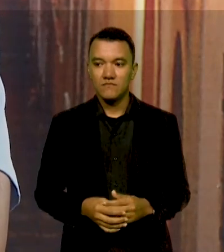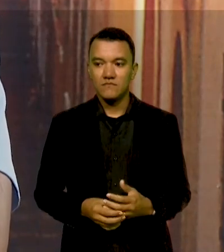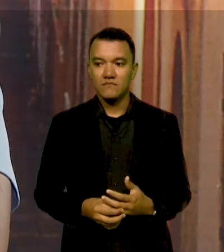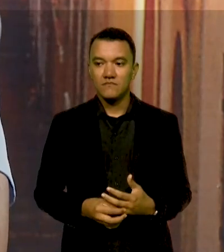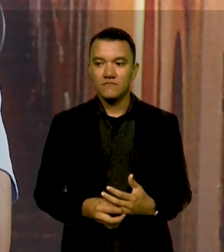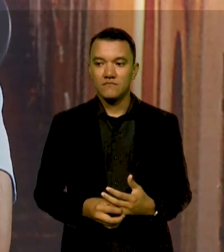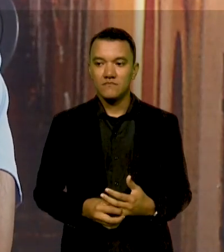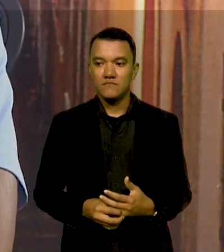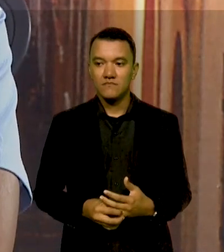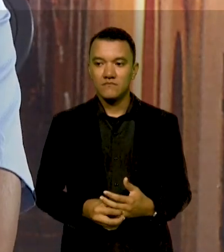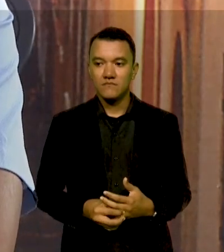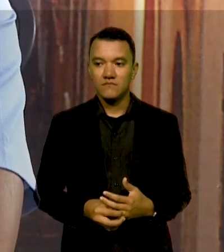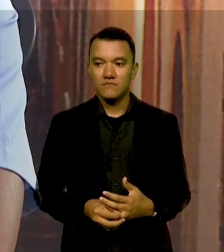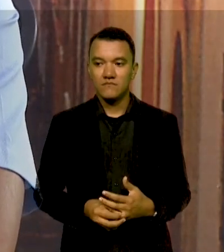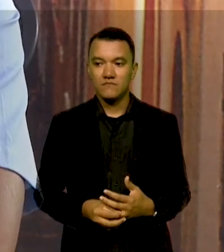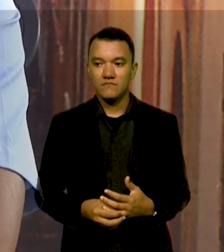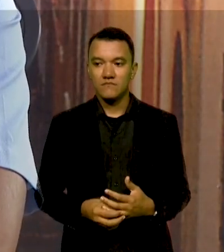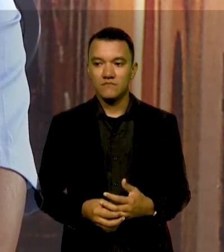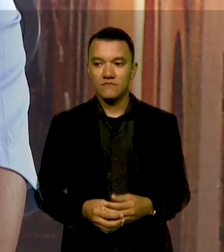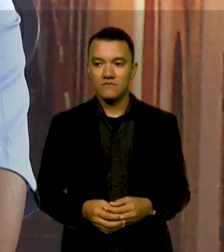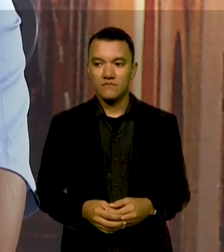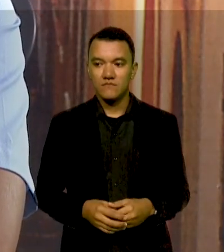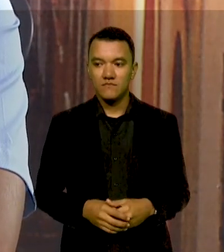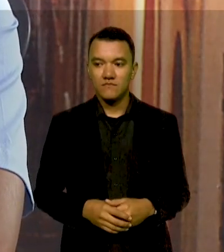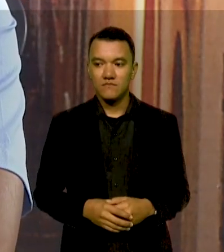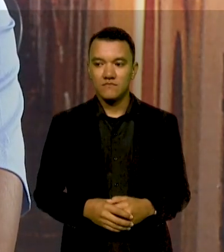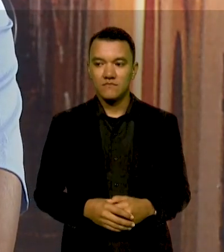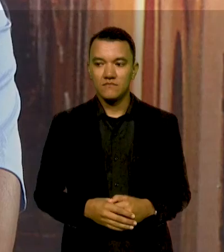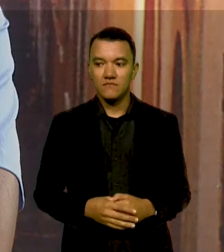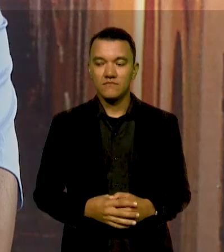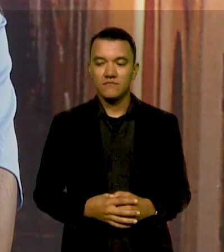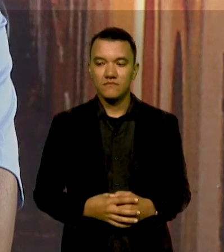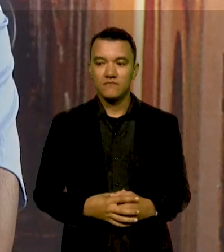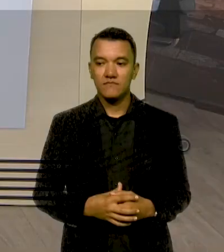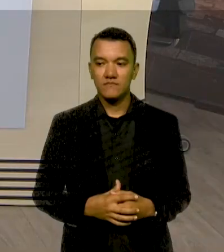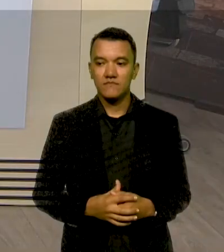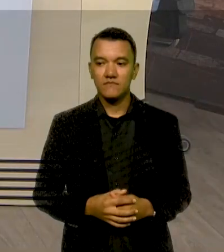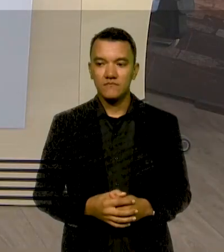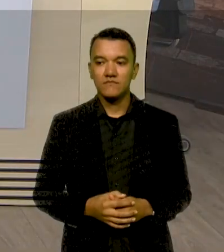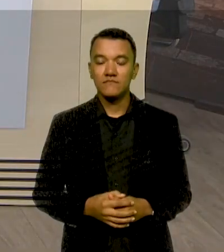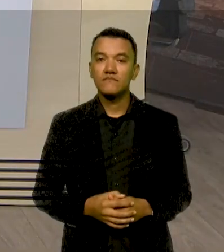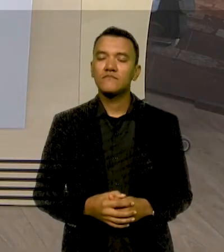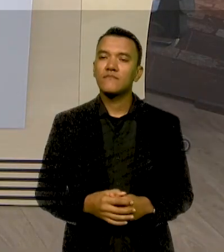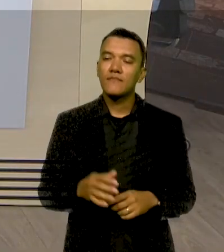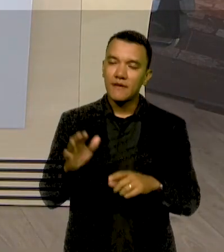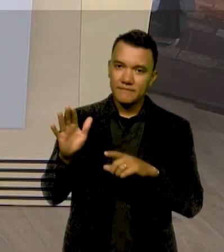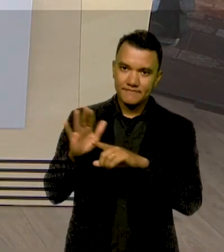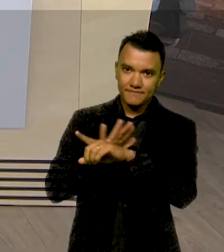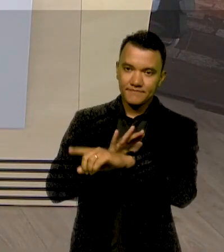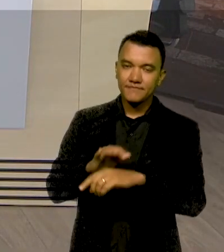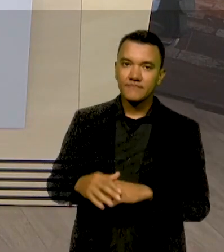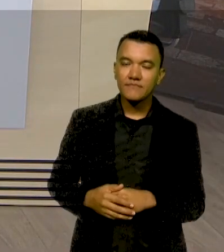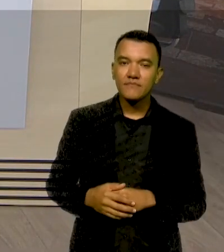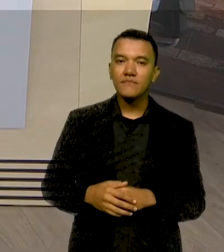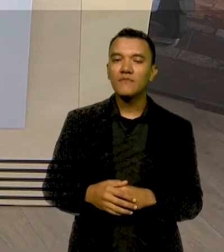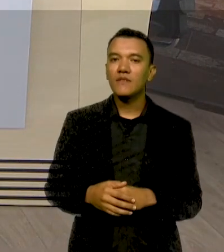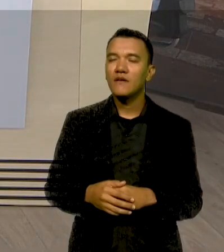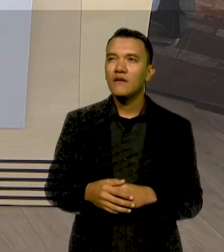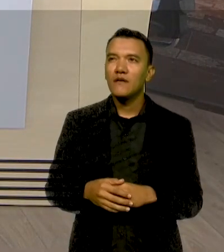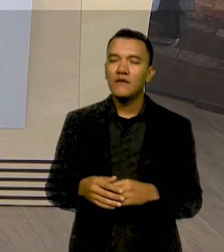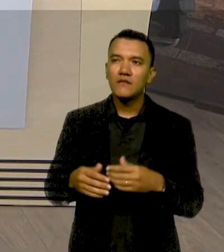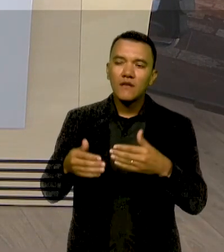uso da língua de sinais dentro do contexto escolar, a gente conseguiu algumas melhorias. Isso foi muito importante. E quando foi que começou a ter